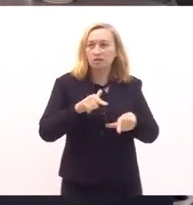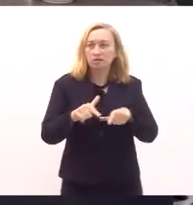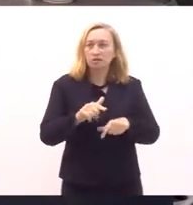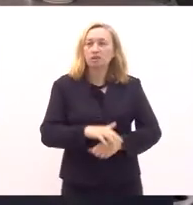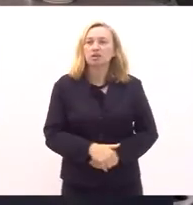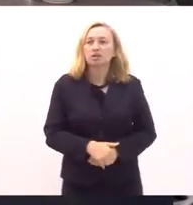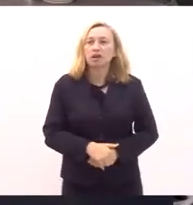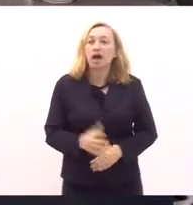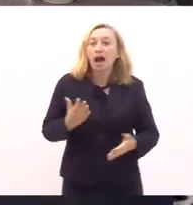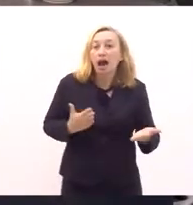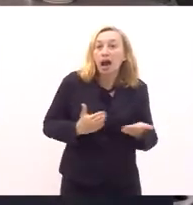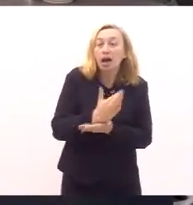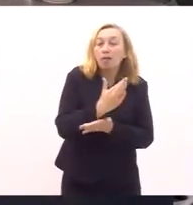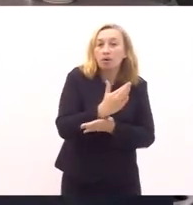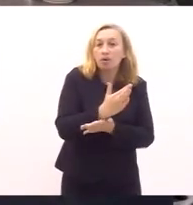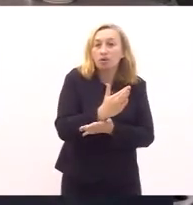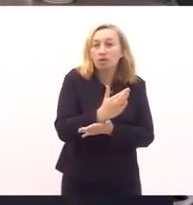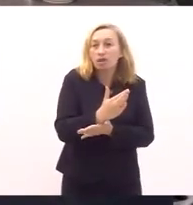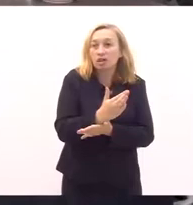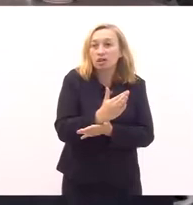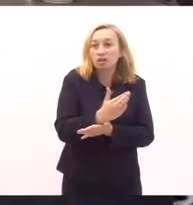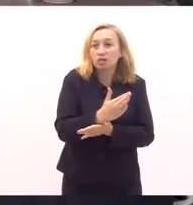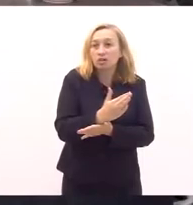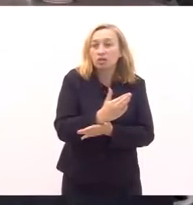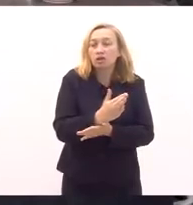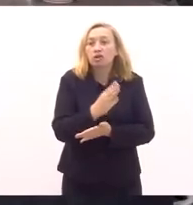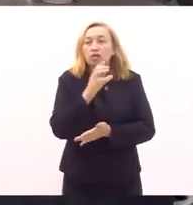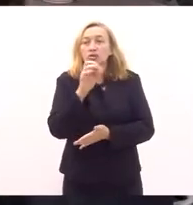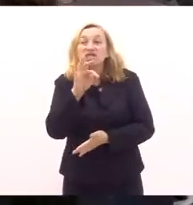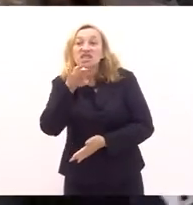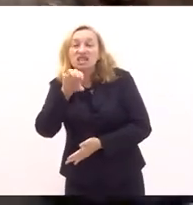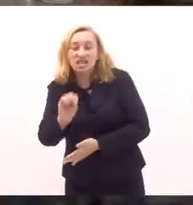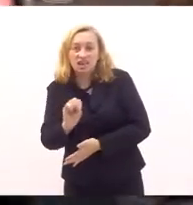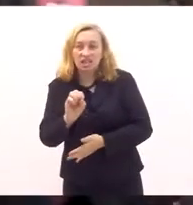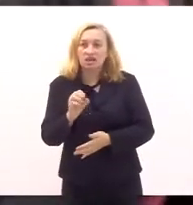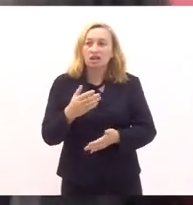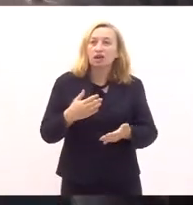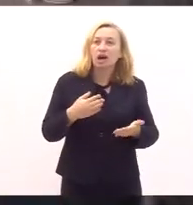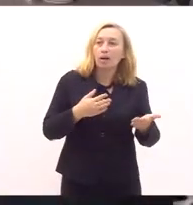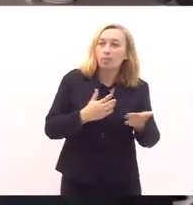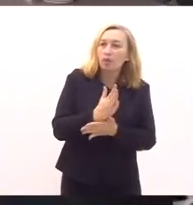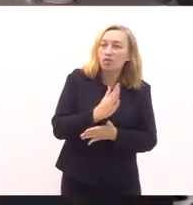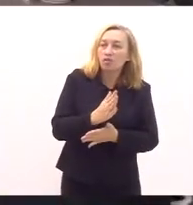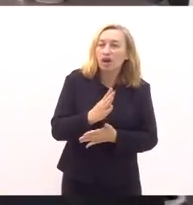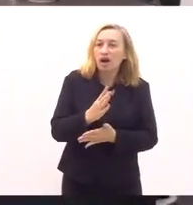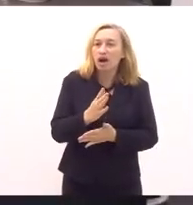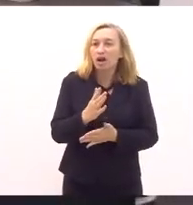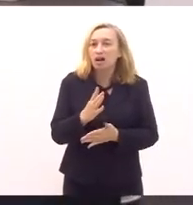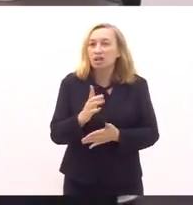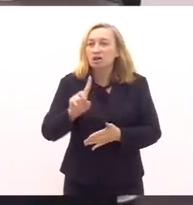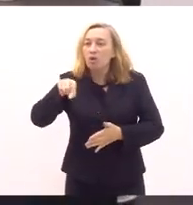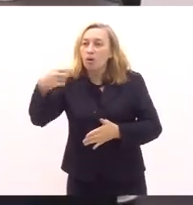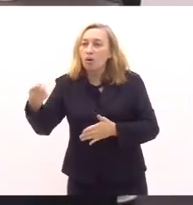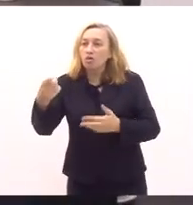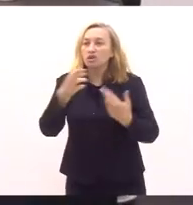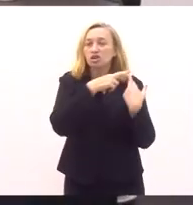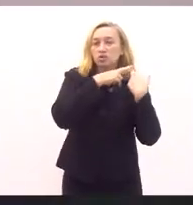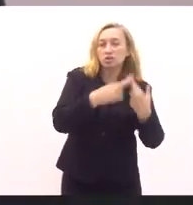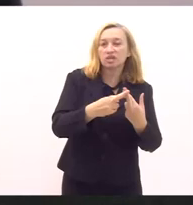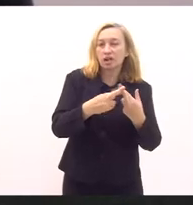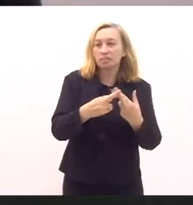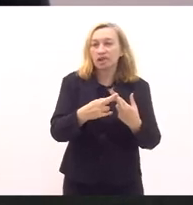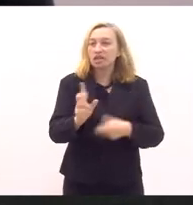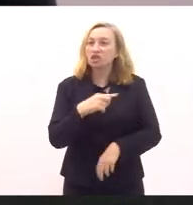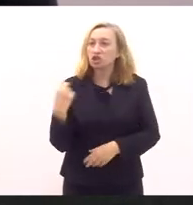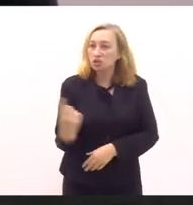além de aprovar contas do Cine, além de aprovar contas de outras responsabilidades civis que